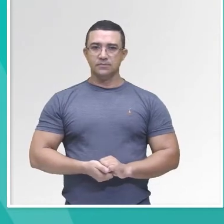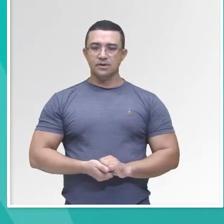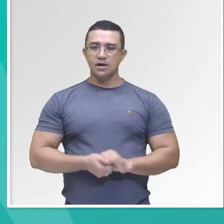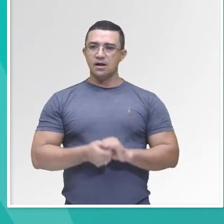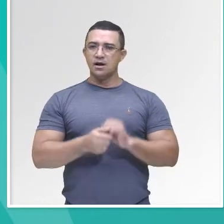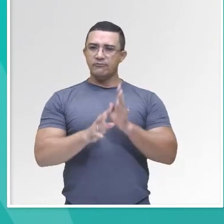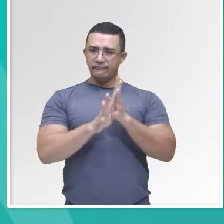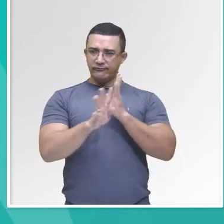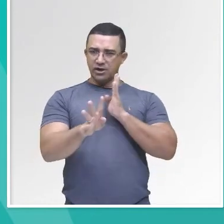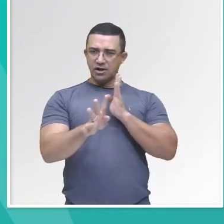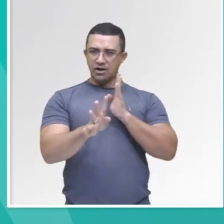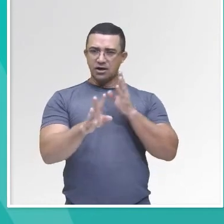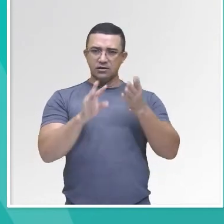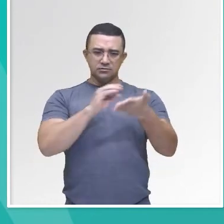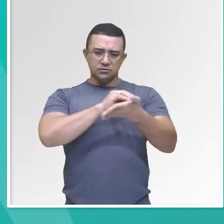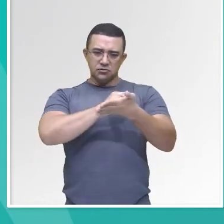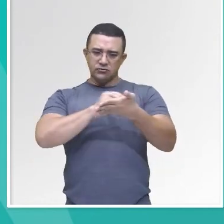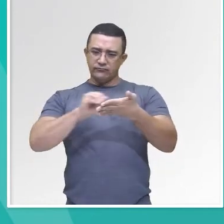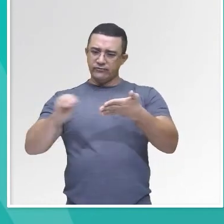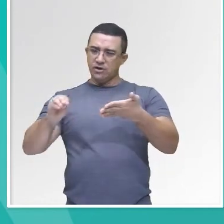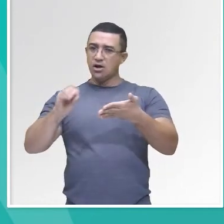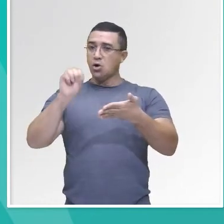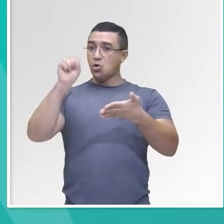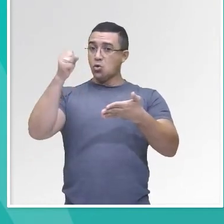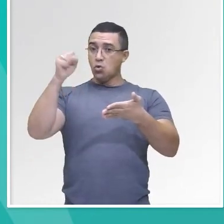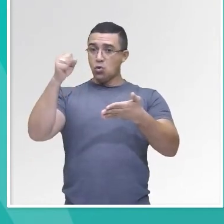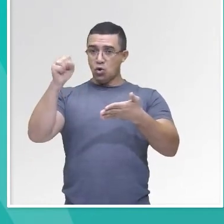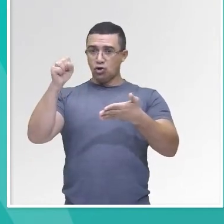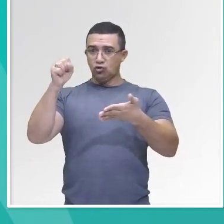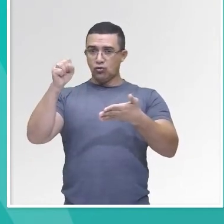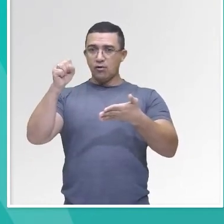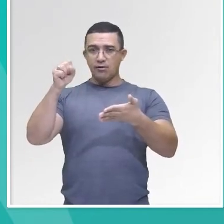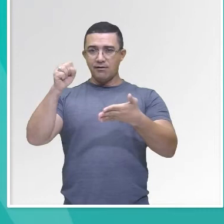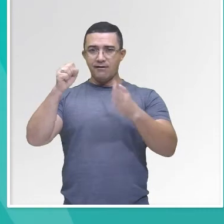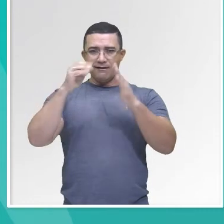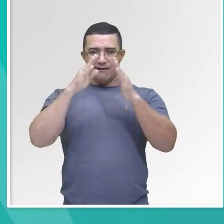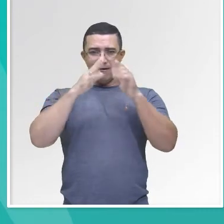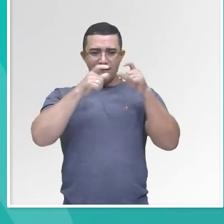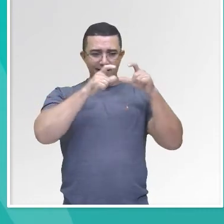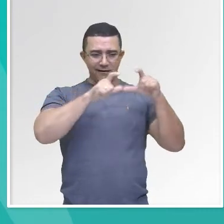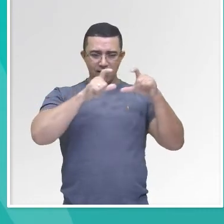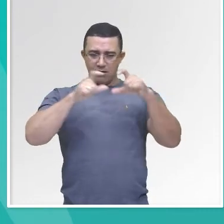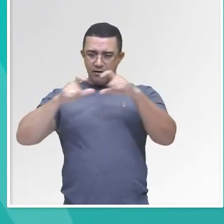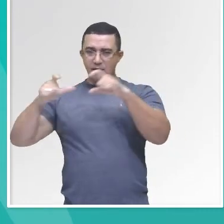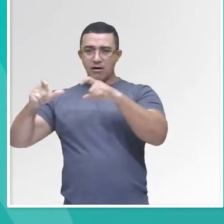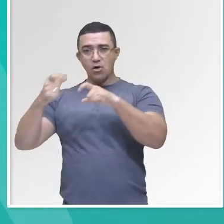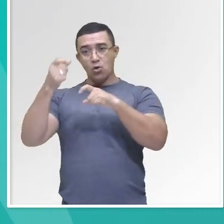as colunas, elas são 8 casas intercaladas entre casas brancas e